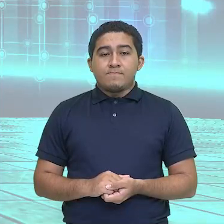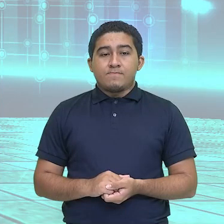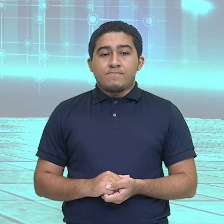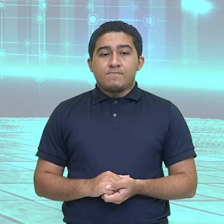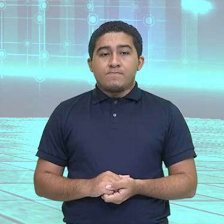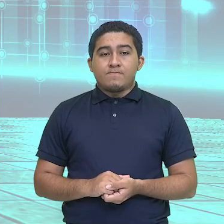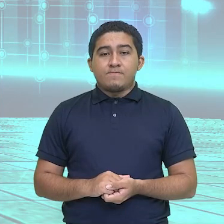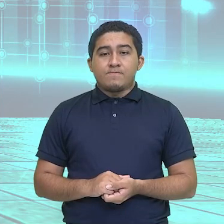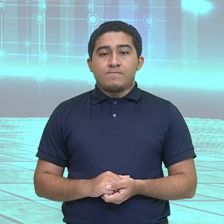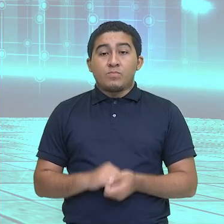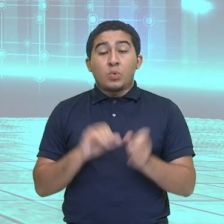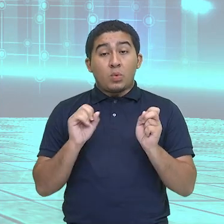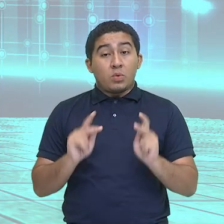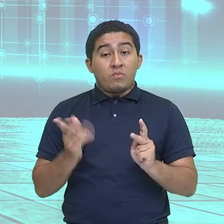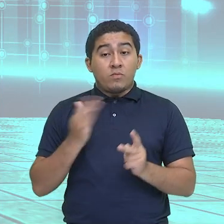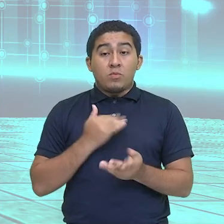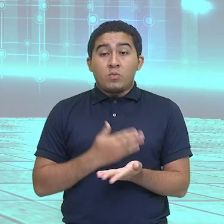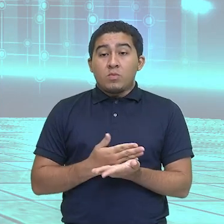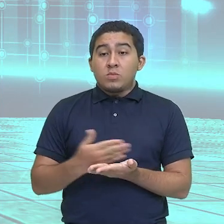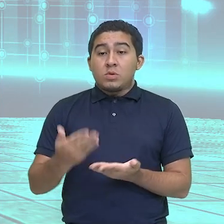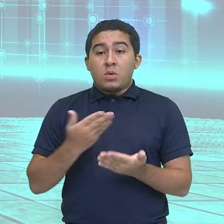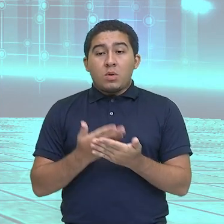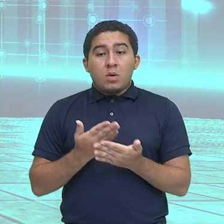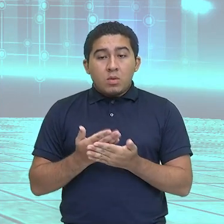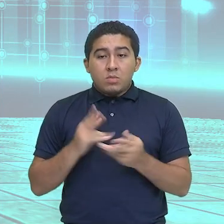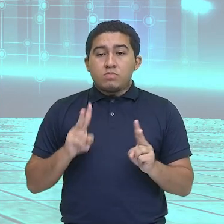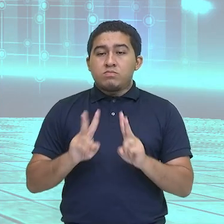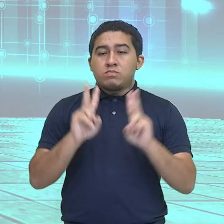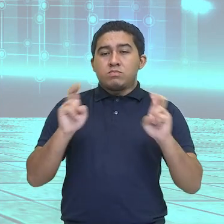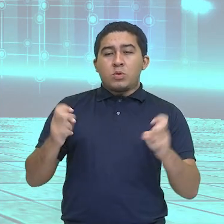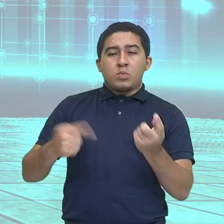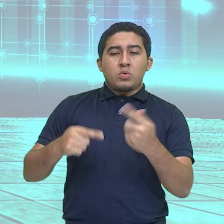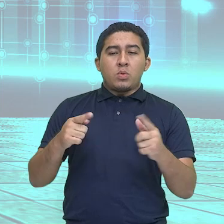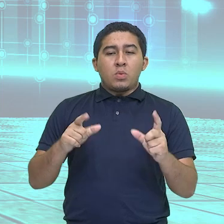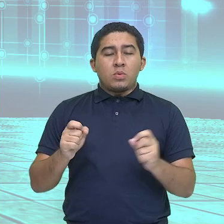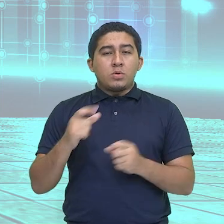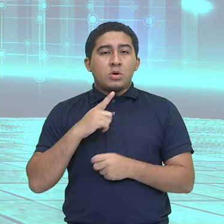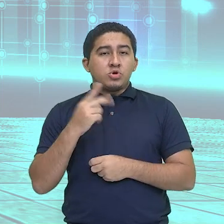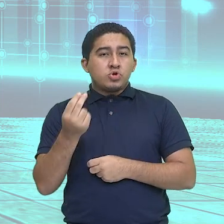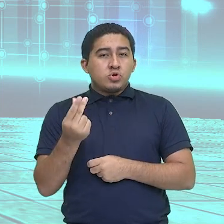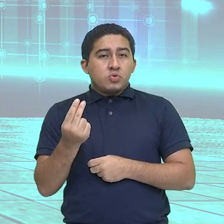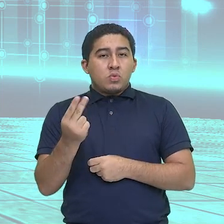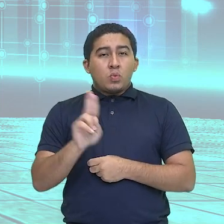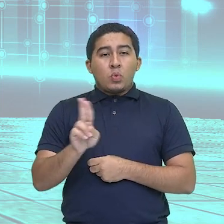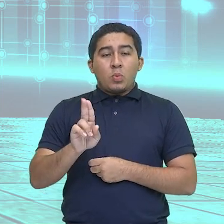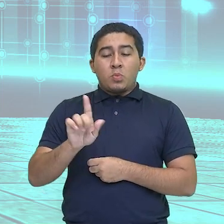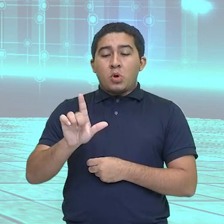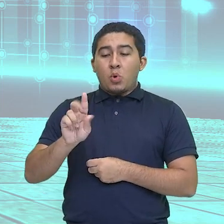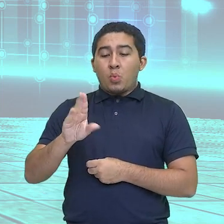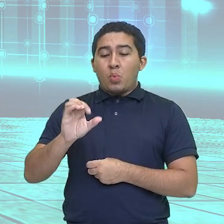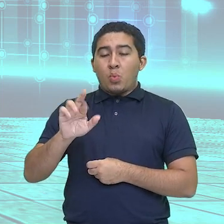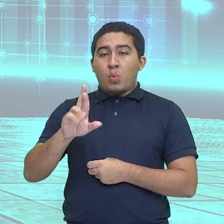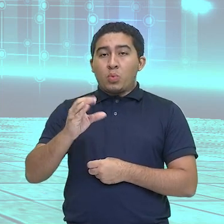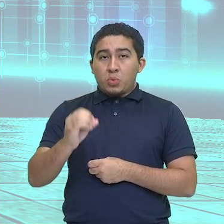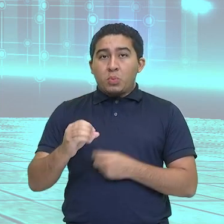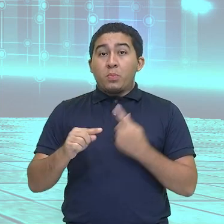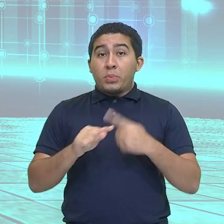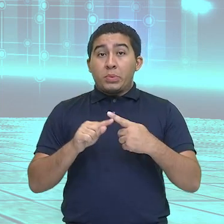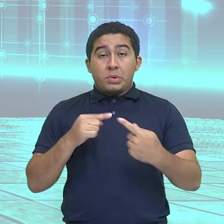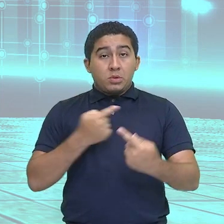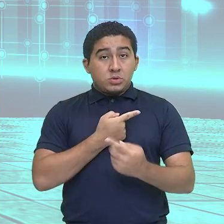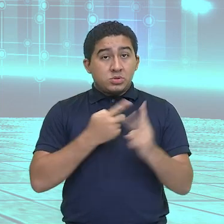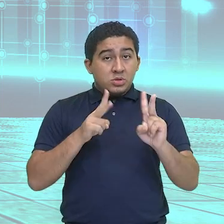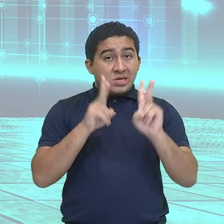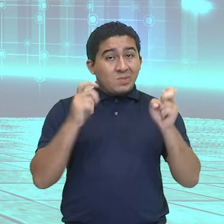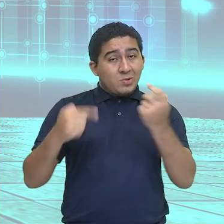Muito bem, vamos dar início à nossa aula falando um pouco sobre lucro, né? Já que nós temos que tratar aí um pouco